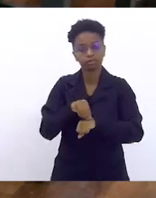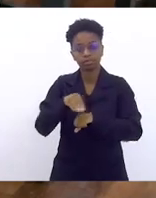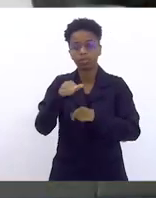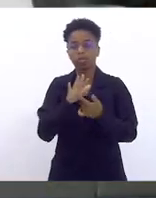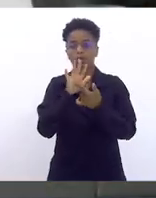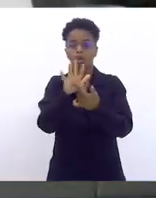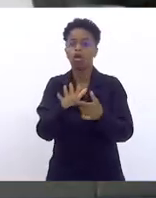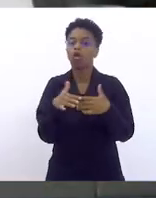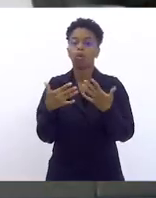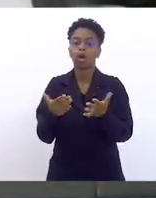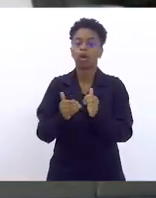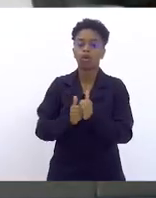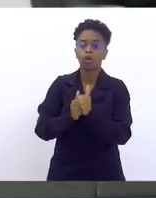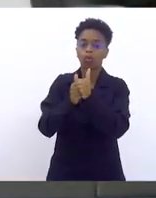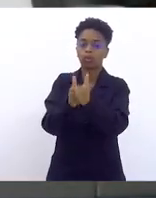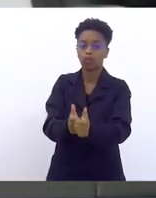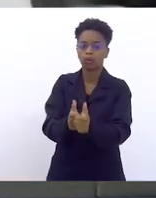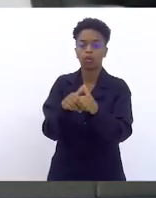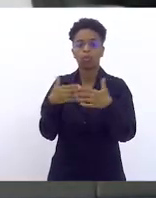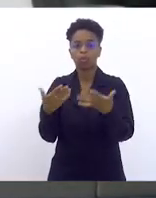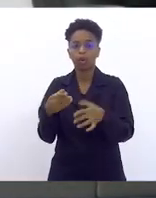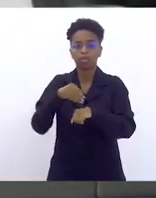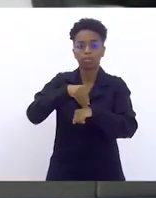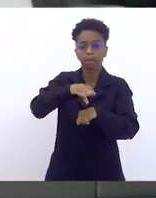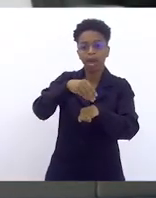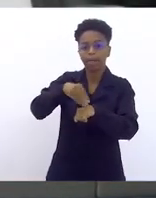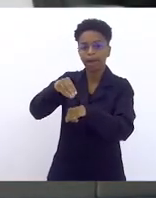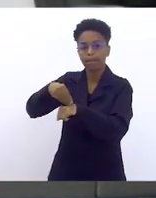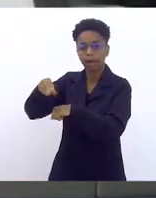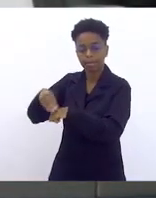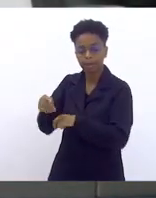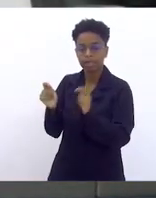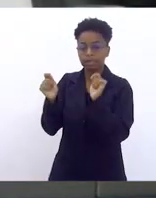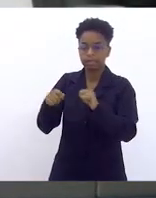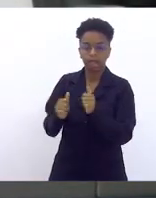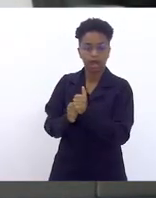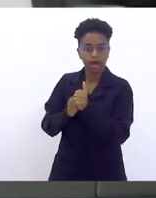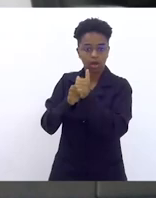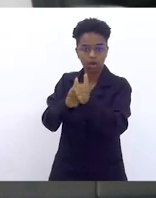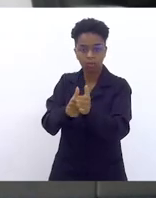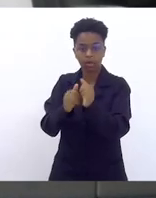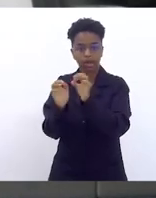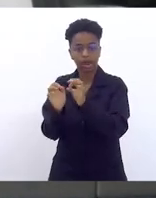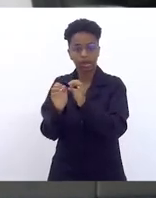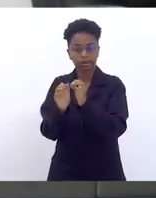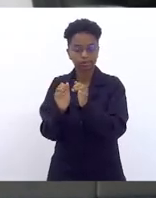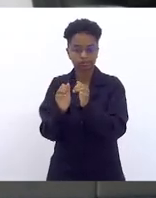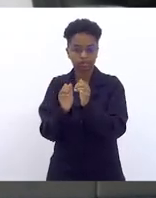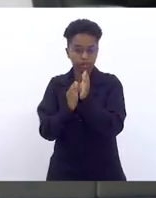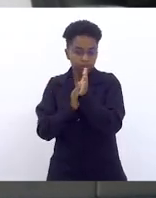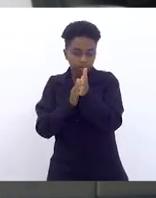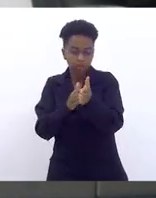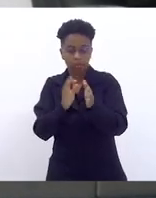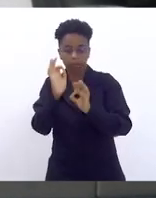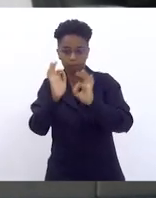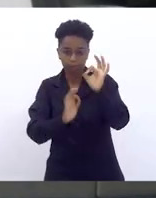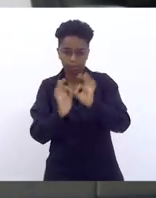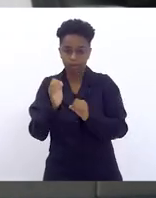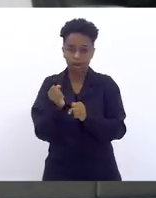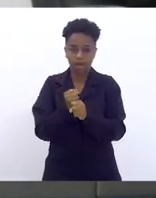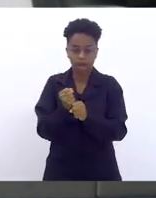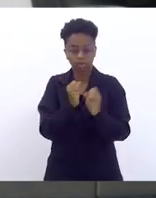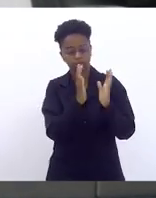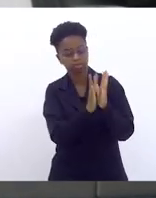serão os acompanhamentos quais serão os indicadores para acompanhamento desse plano ao longo dos próximos anos